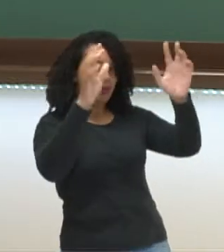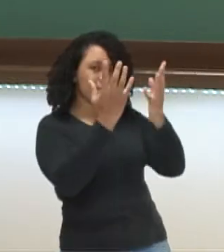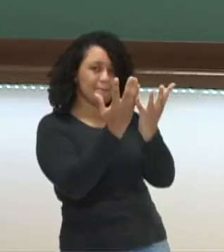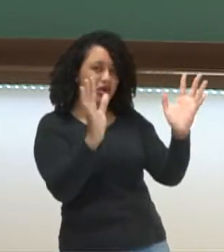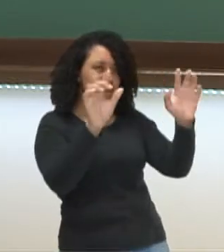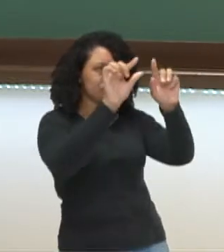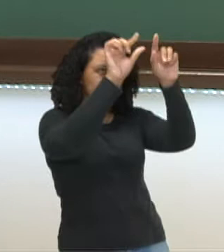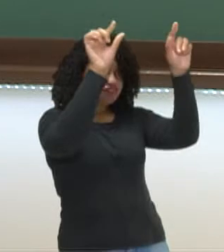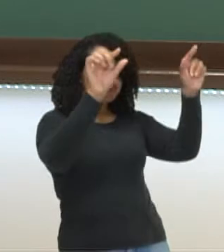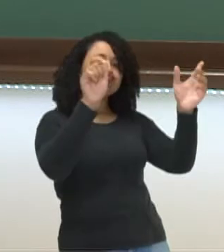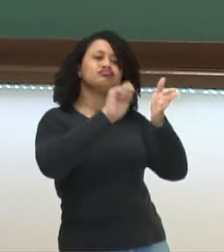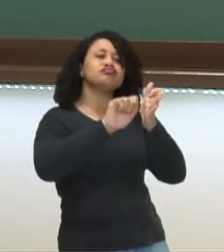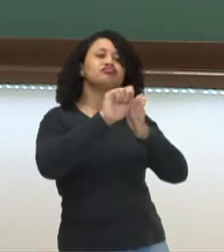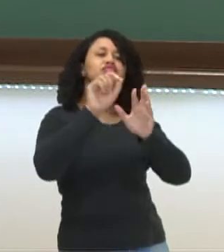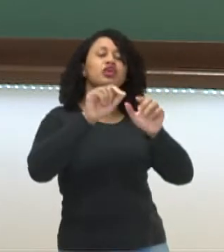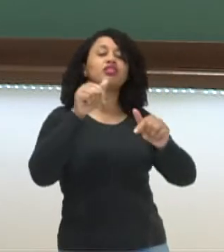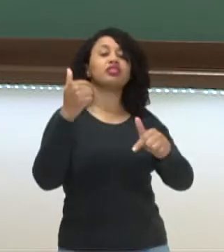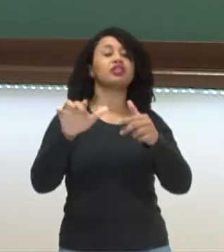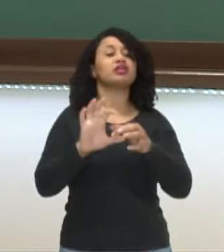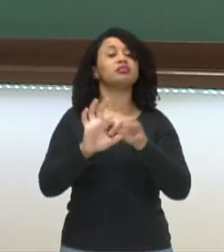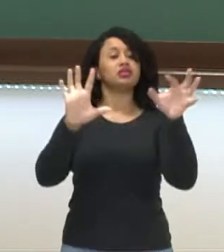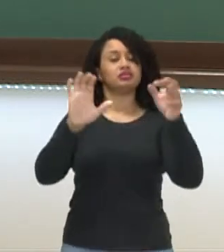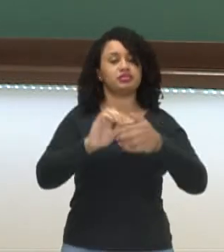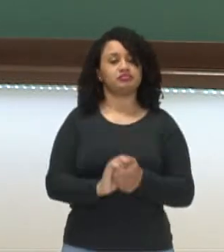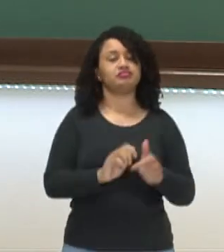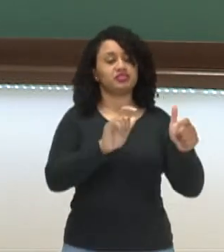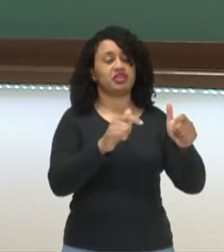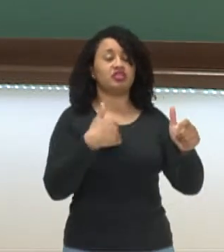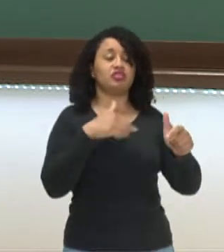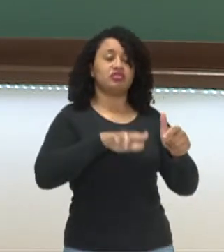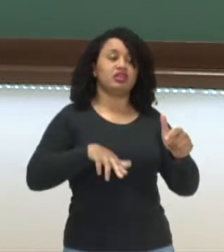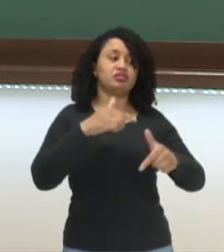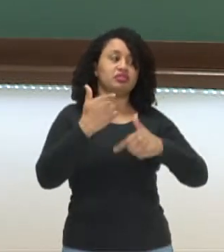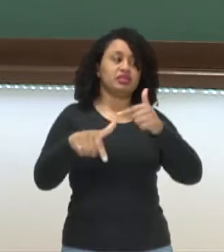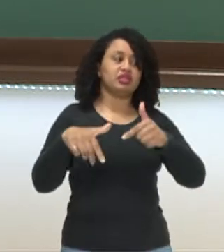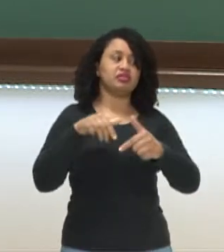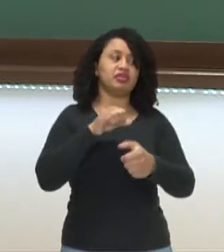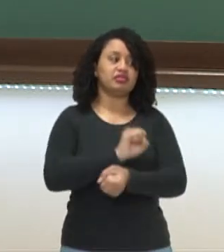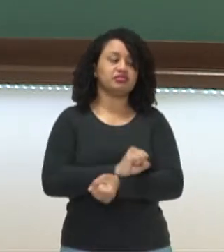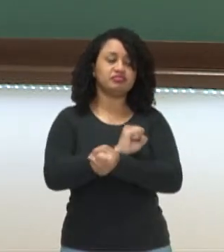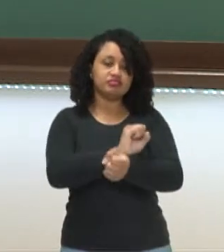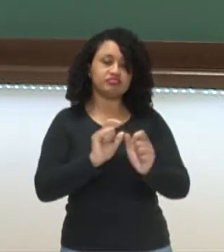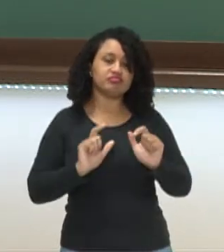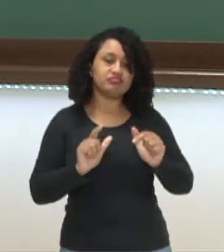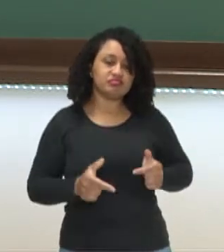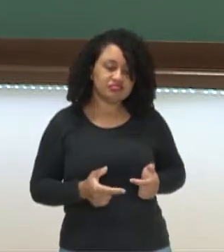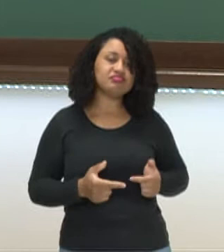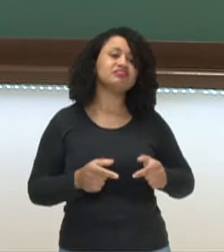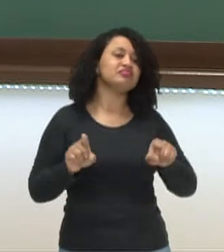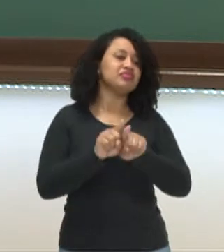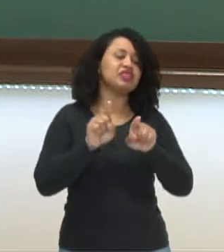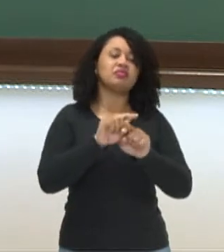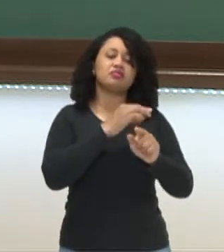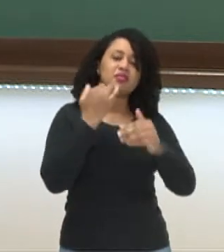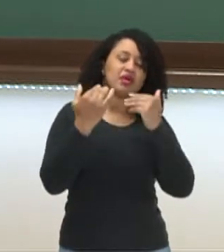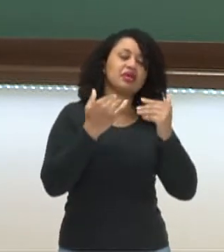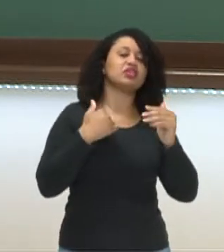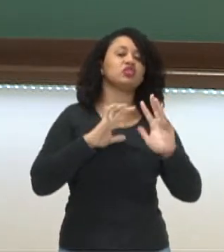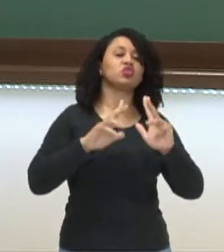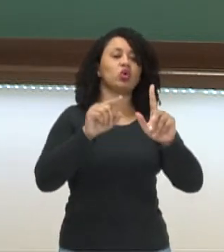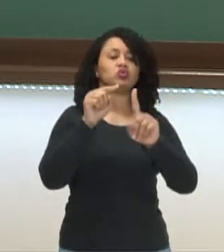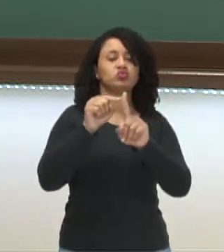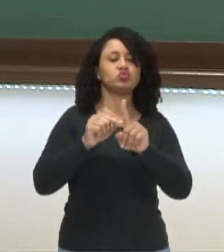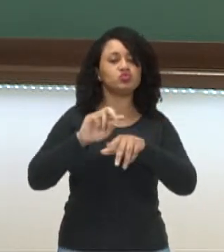usado sistematicamente como trabalho escravo de judeus e depois para a devida execução de todo um gênero de